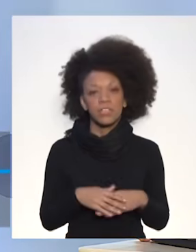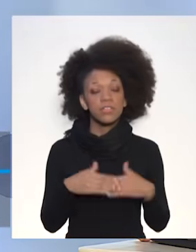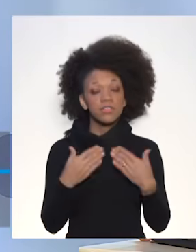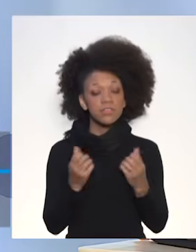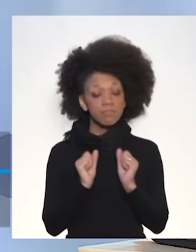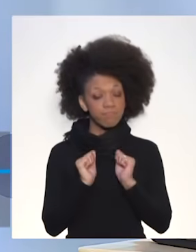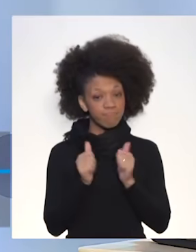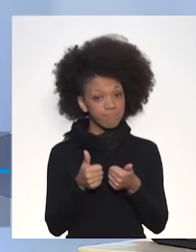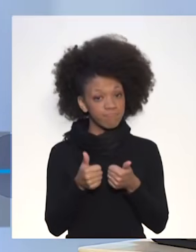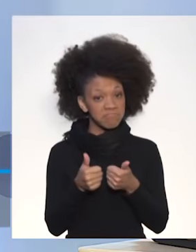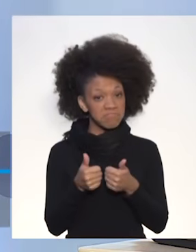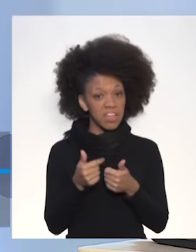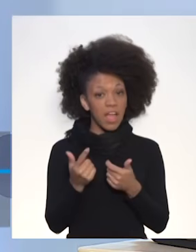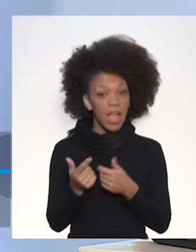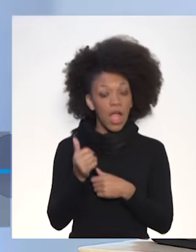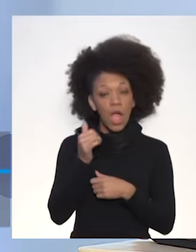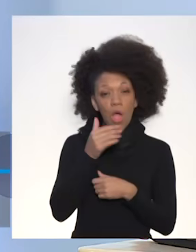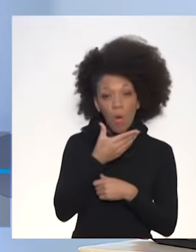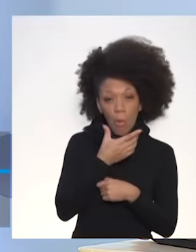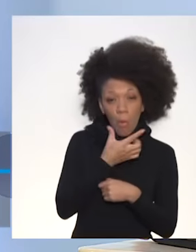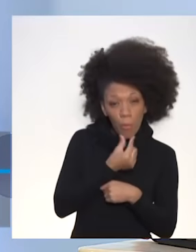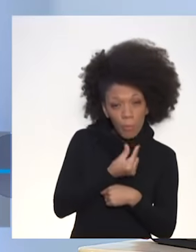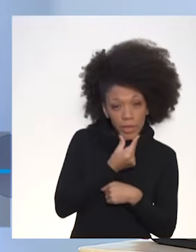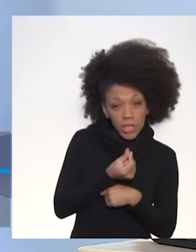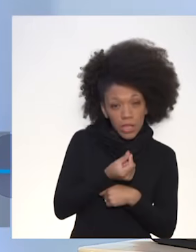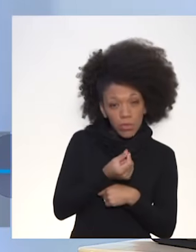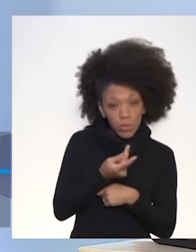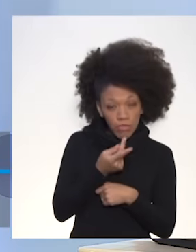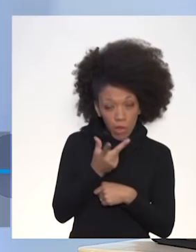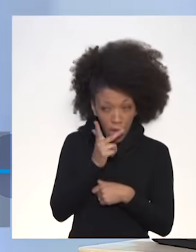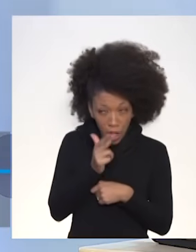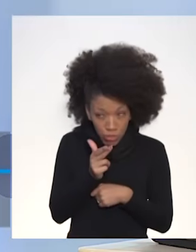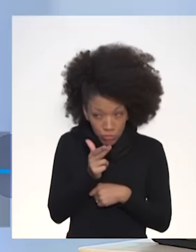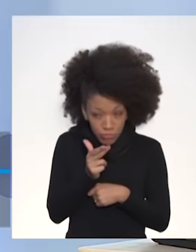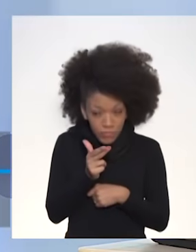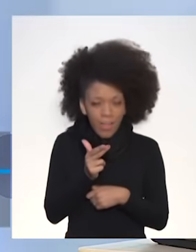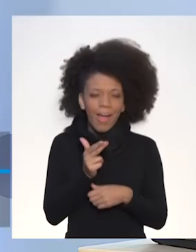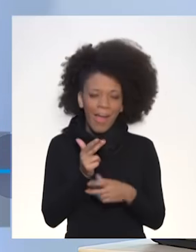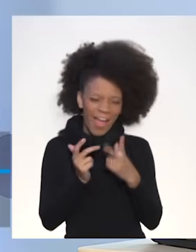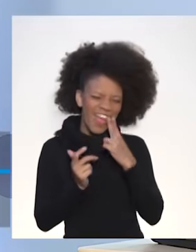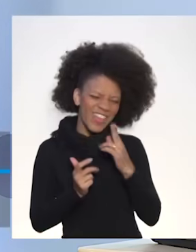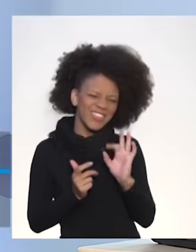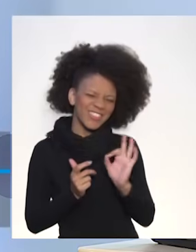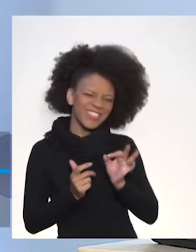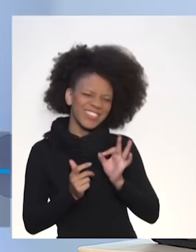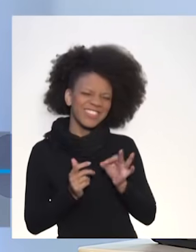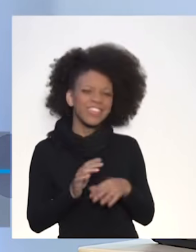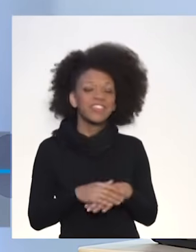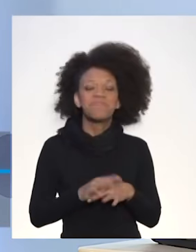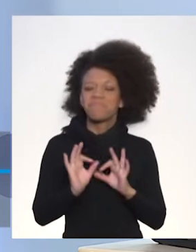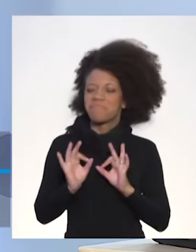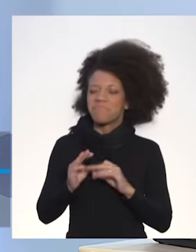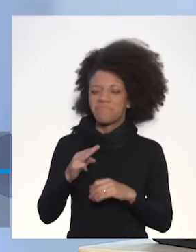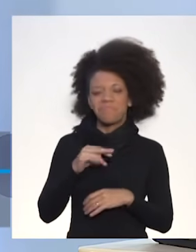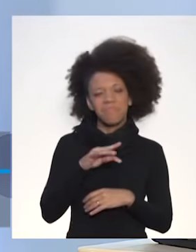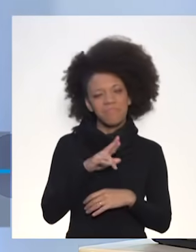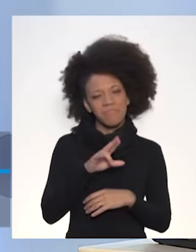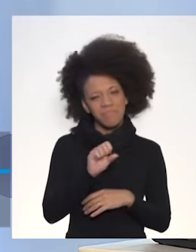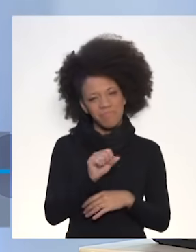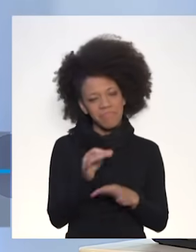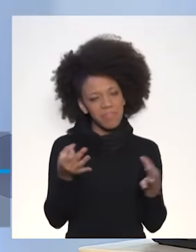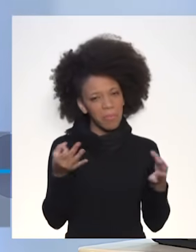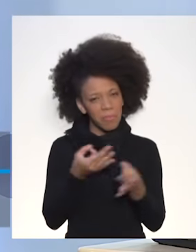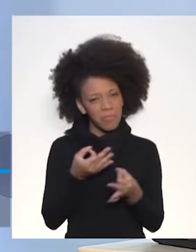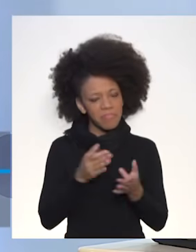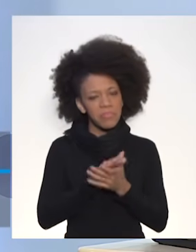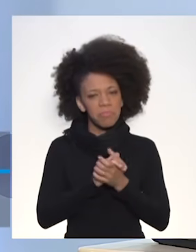garotinho aí que falou, eu acho, você achou certo. Matheus, achou certo. É isso aí, Matheus, né? É isso aí, Matheus, tá perfeito, parabéns. É